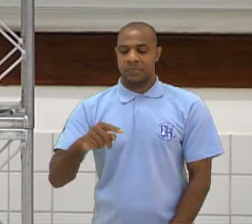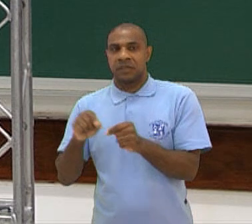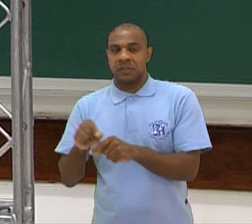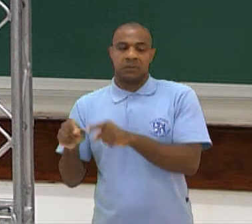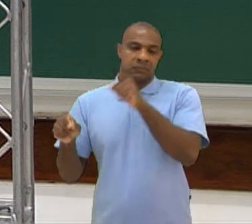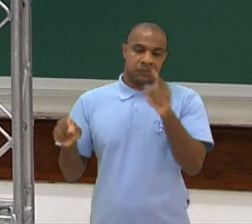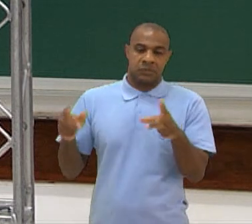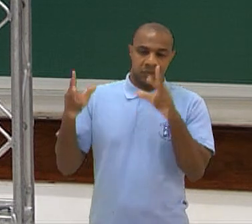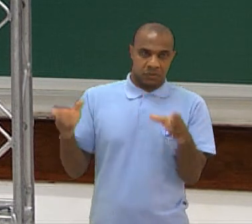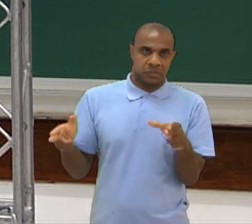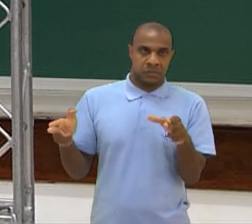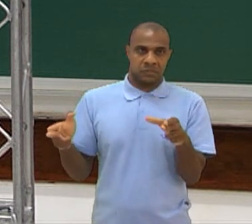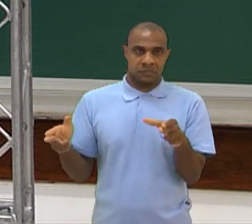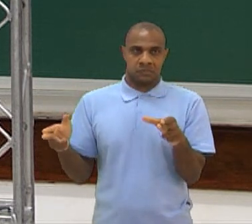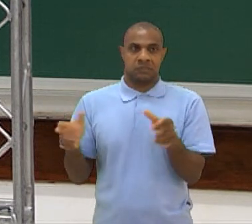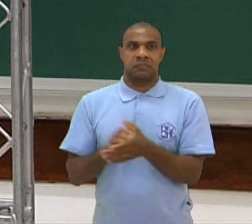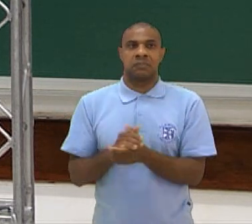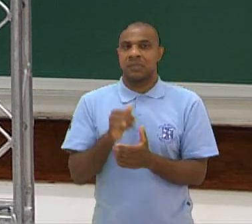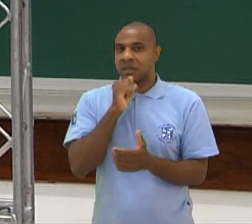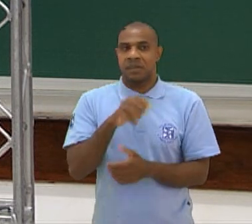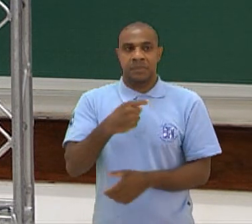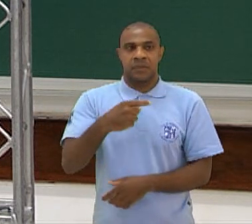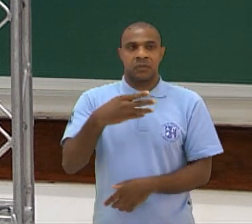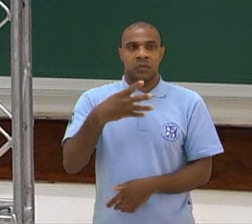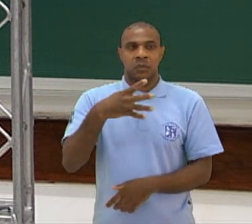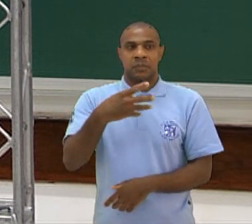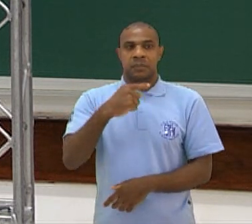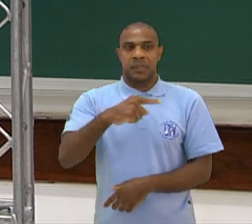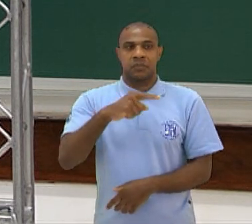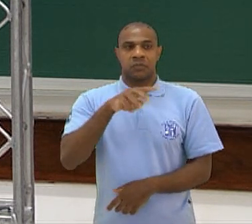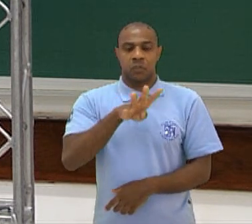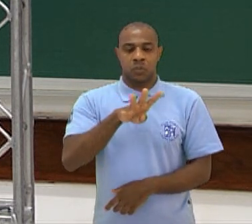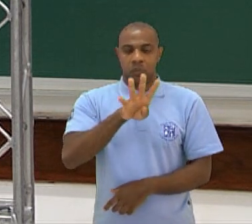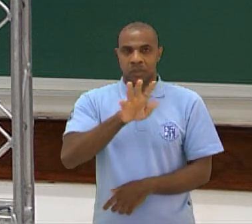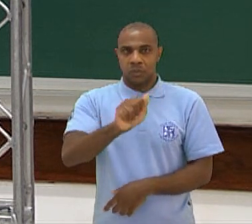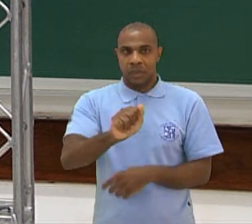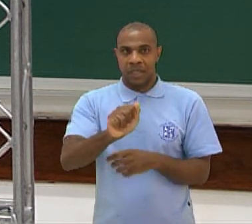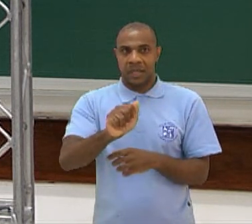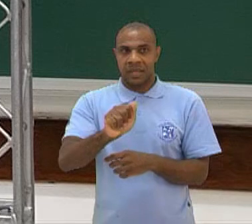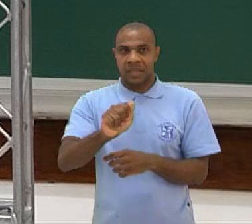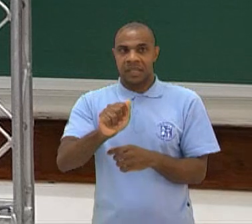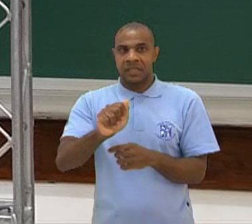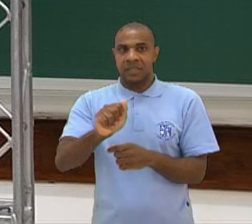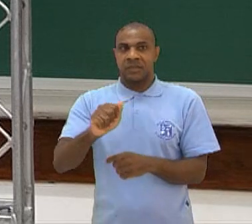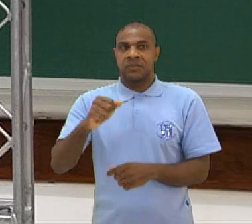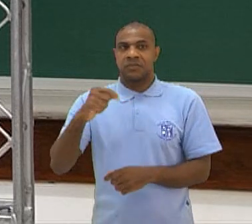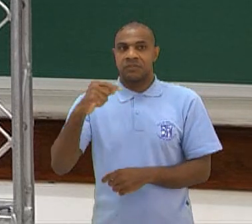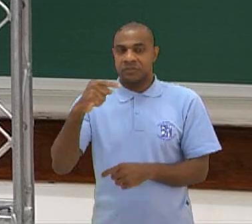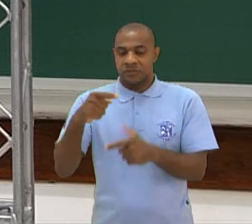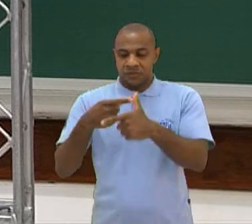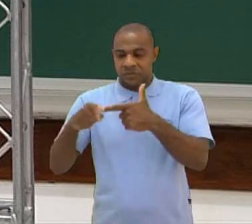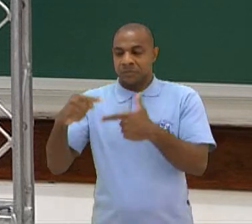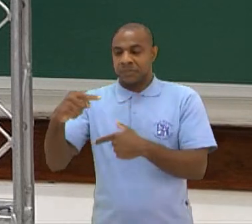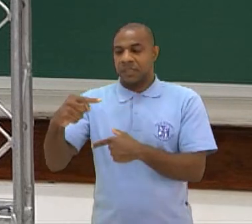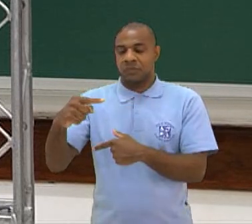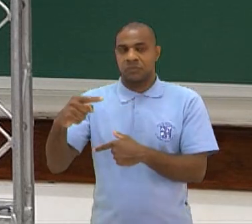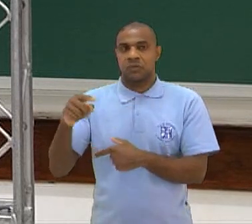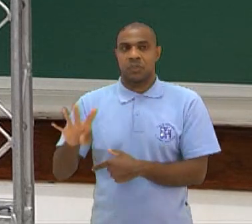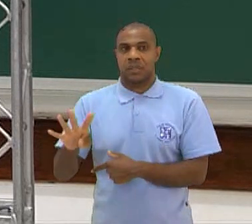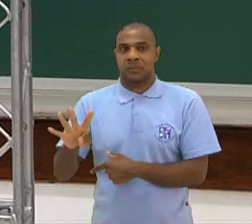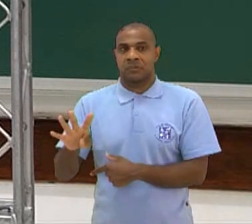número multiplicando e passa dividindo. Essa é a forma correta? Não está errado. Matematicamente, se você for, por